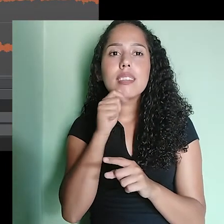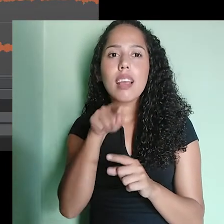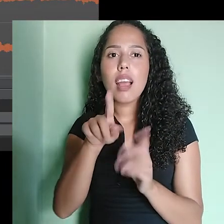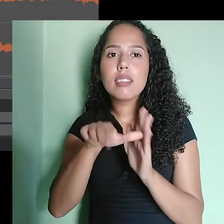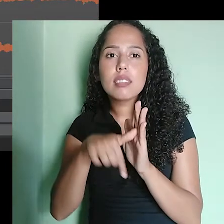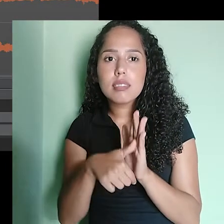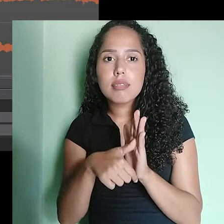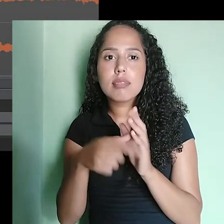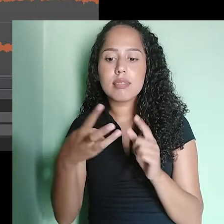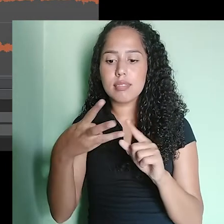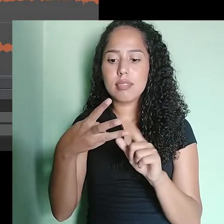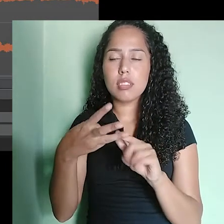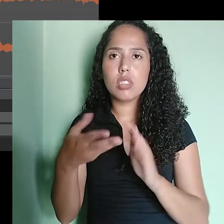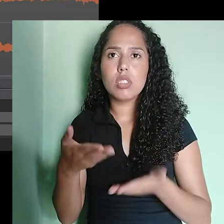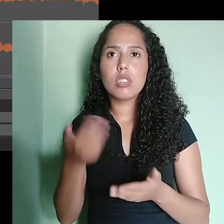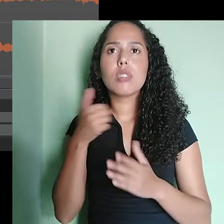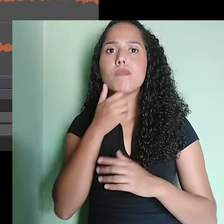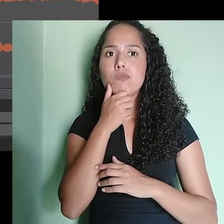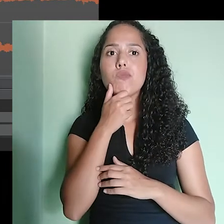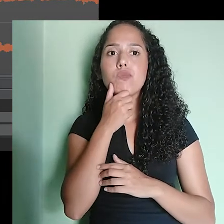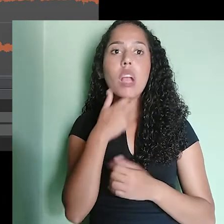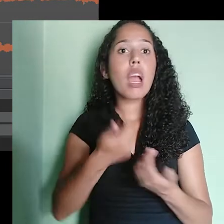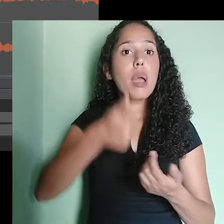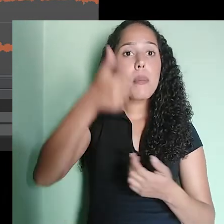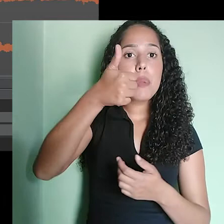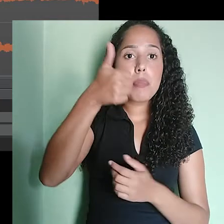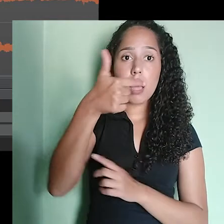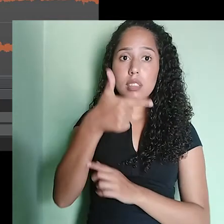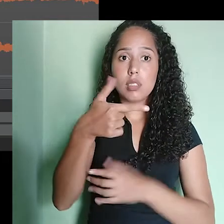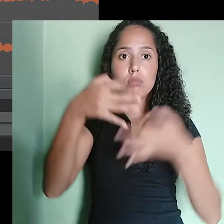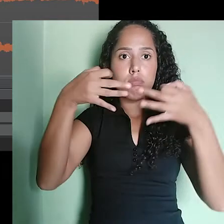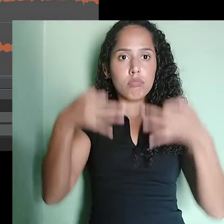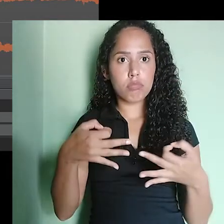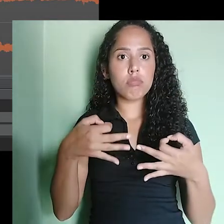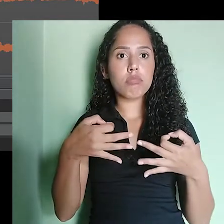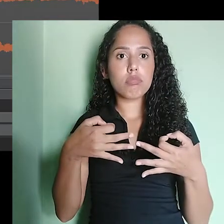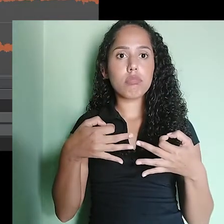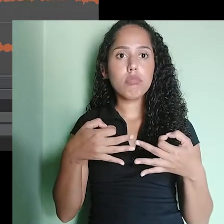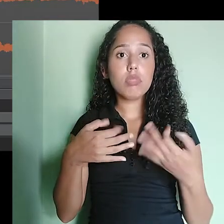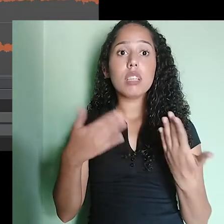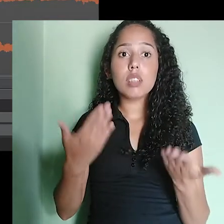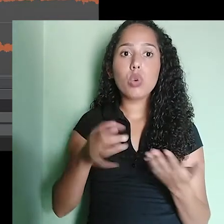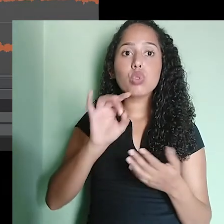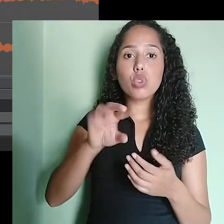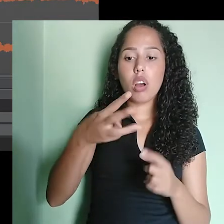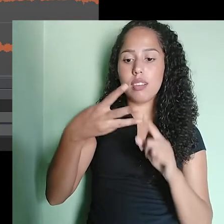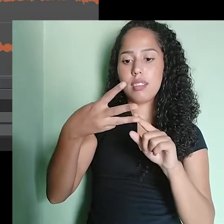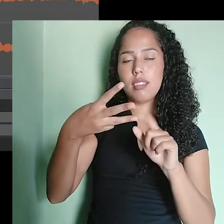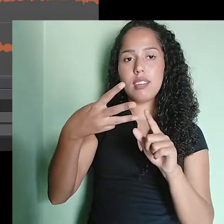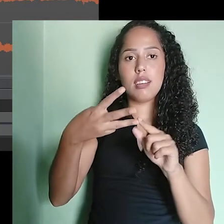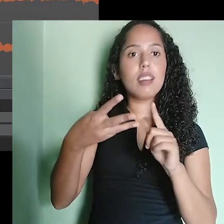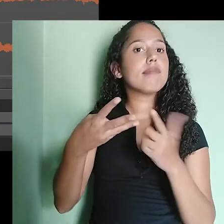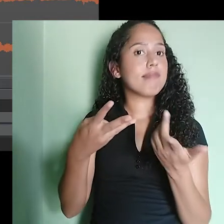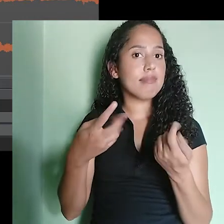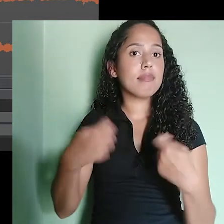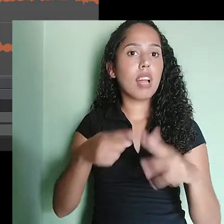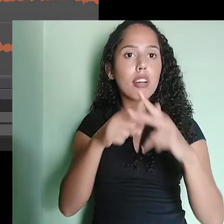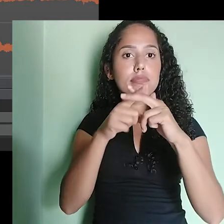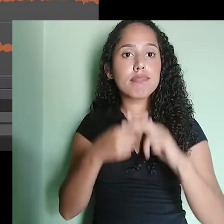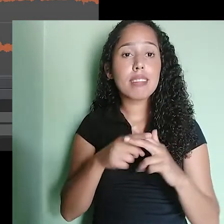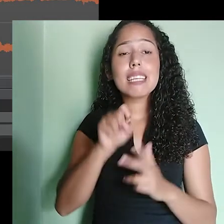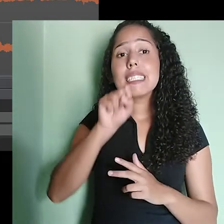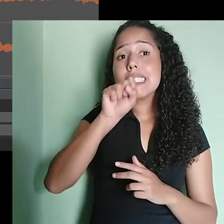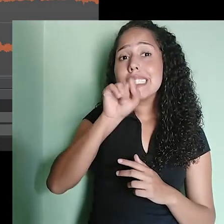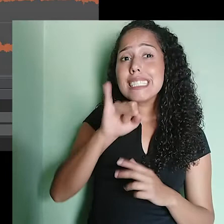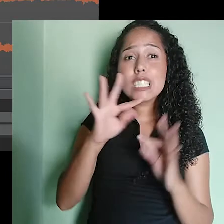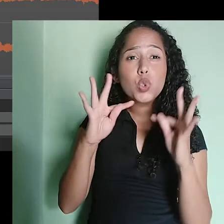depois. Então, a primeira e a segunda voz estão certas. Então, nesse caso, eu só tenho que mexer em uma. Se por acaso